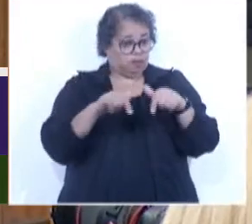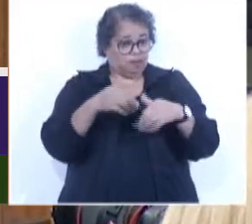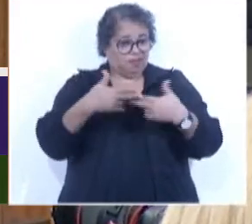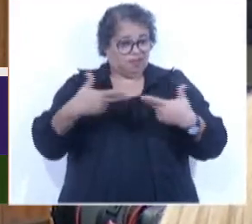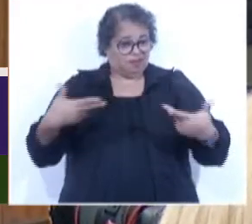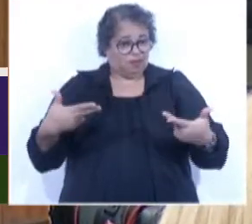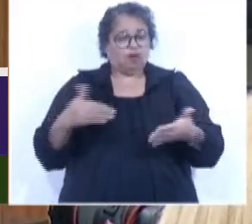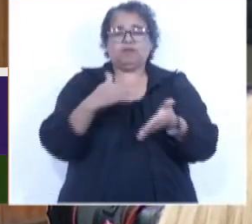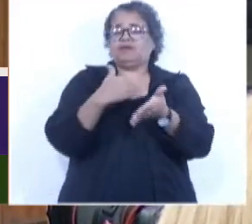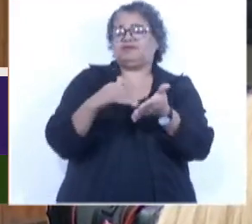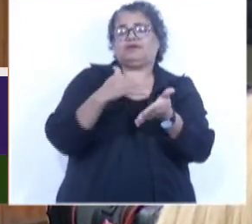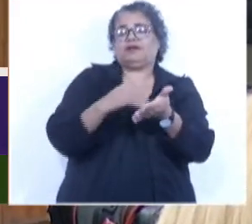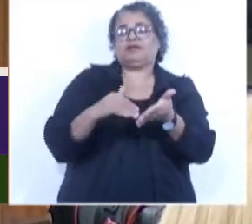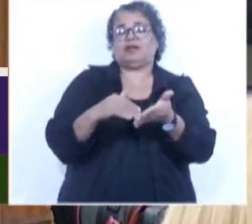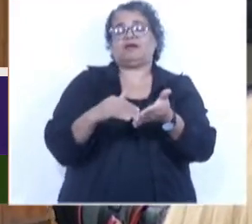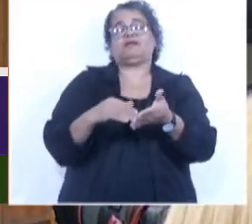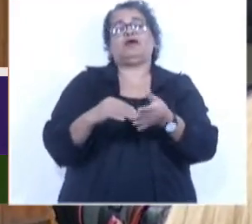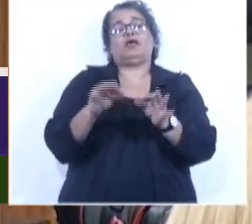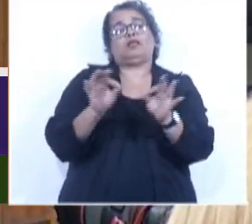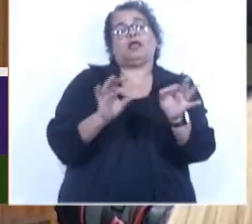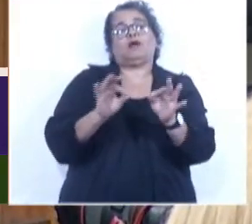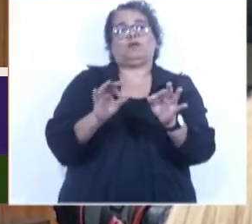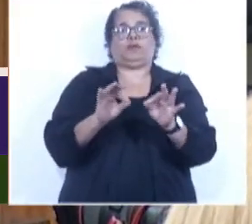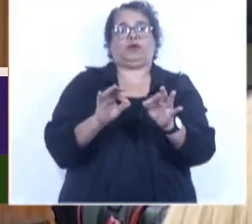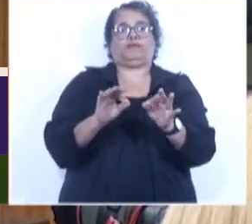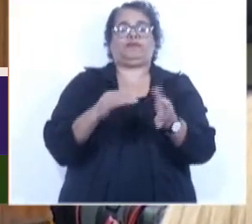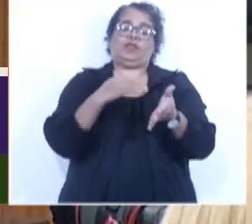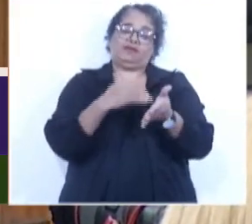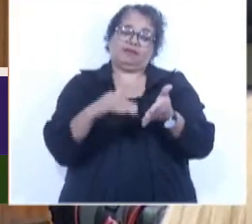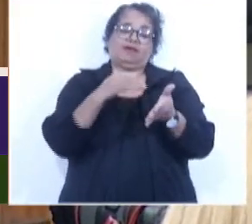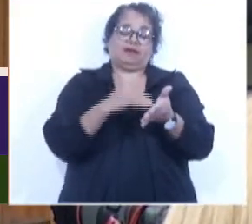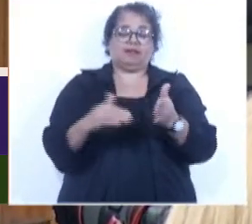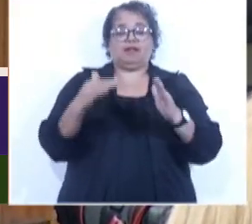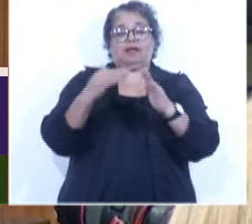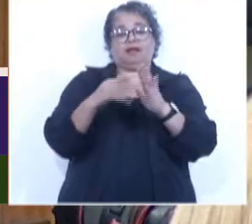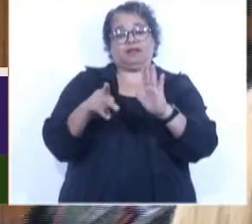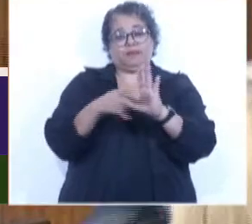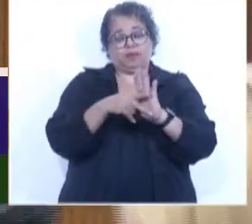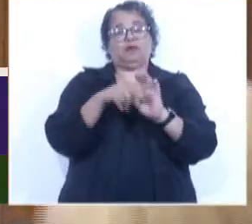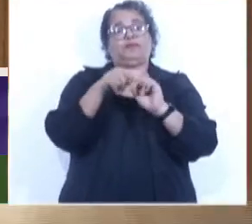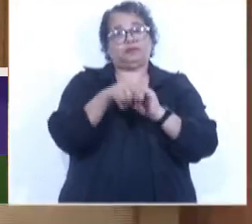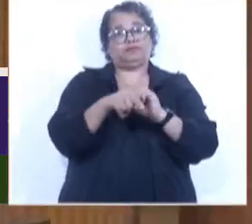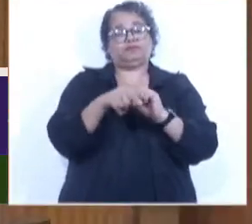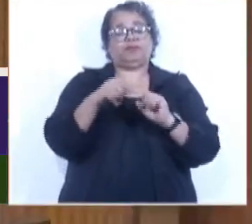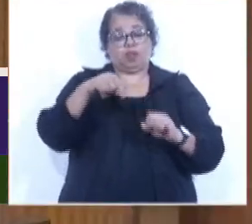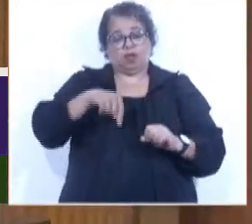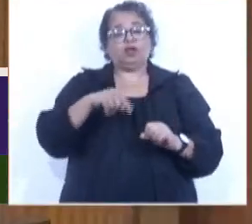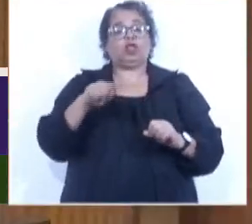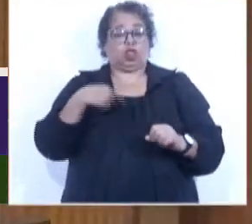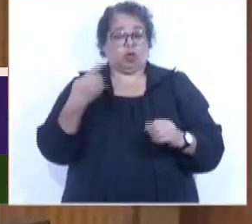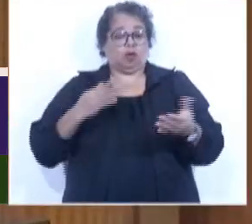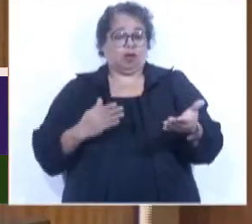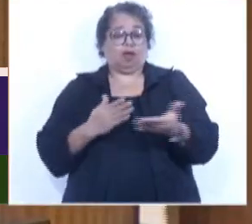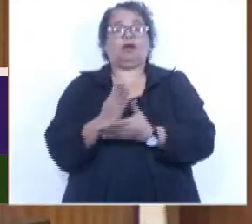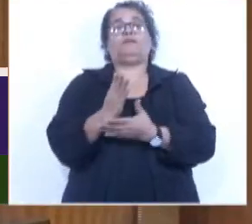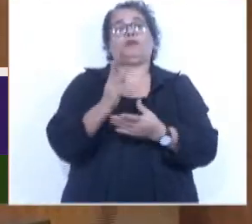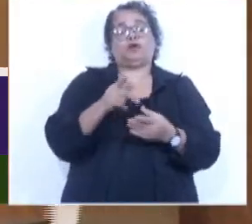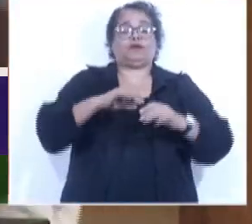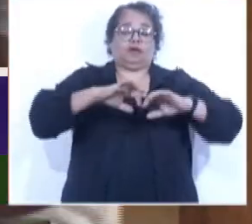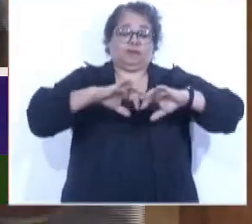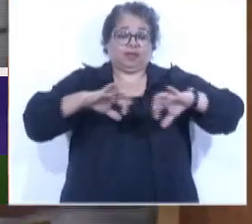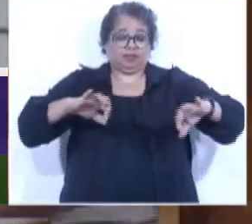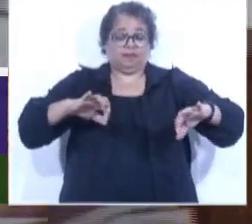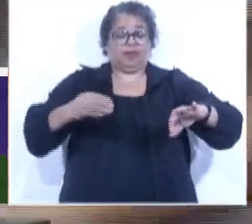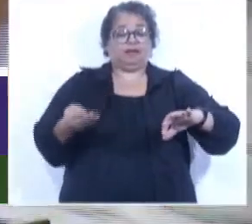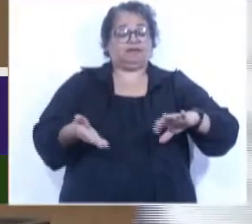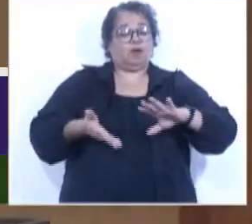secretaria está se estruturando a Secretaria de Habitação que nós nessa casa aqui aprovamos o seu desmembramento e